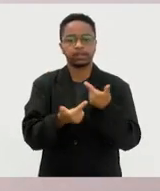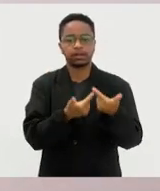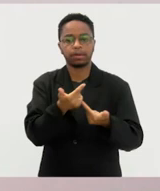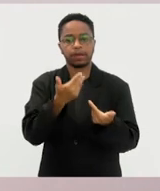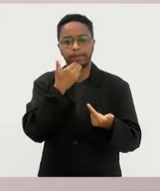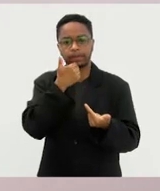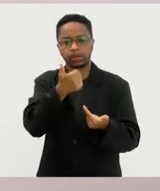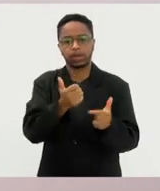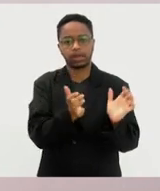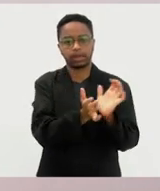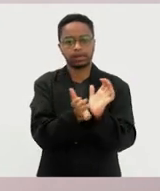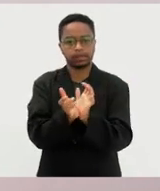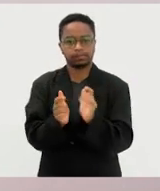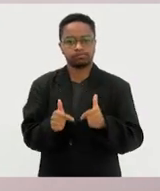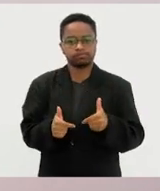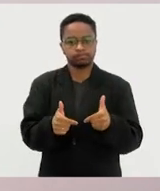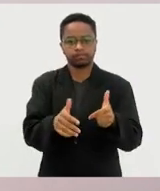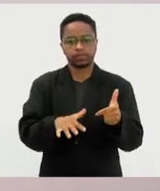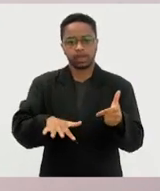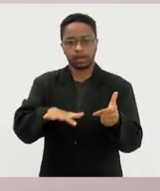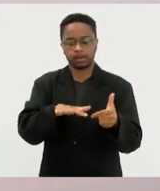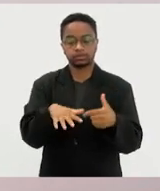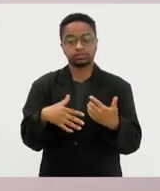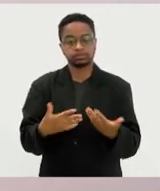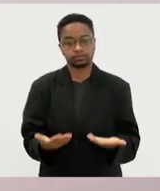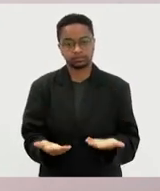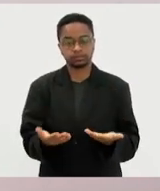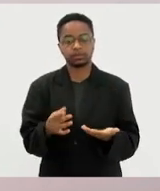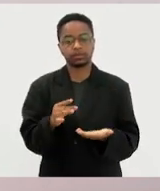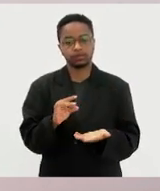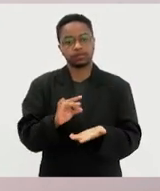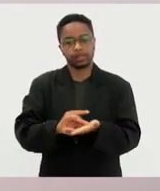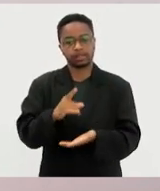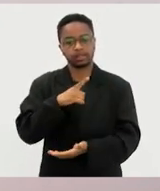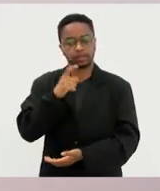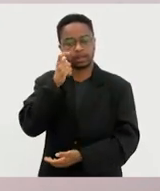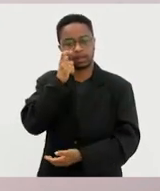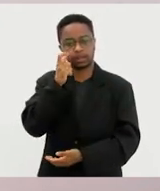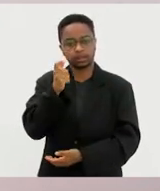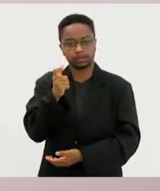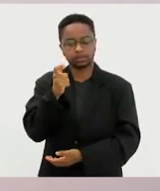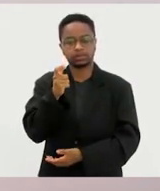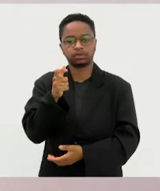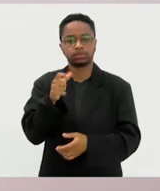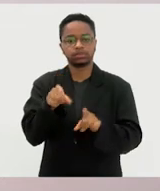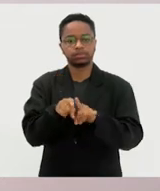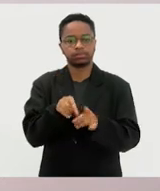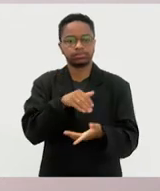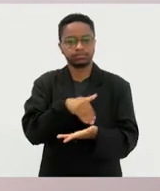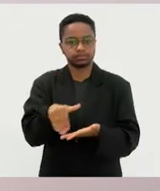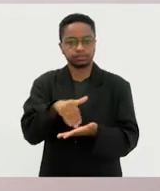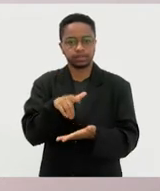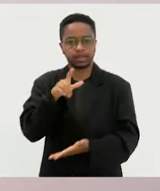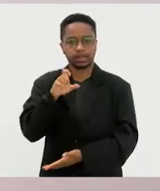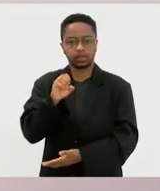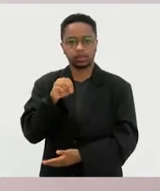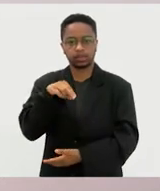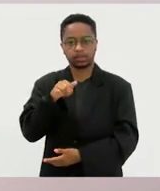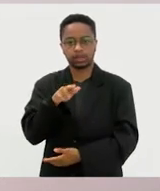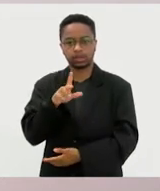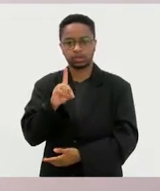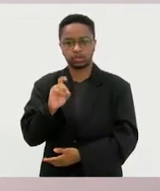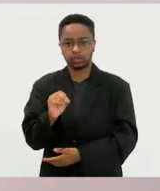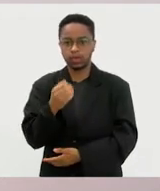para as equipes que atuam nessas barreiras. Então, assim, é interesse, e o secretário Leonardo Lobo pediu para eu tocar